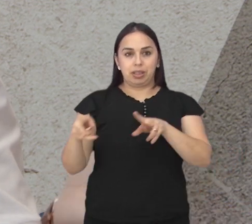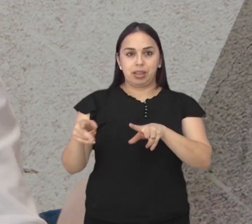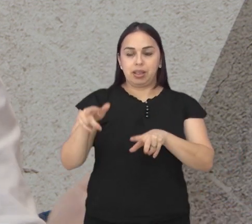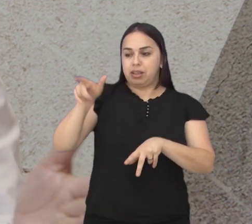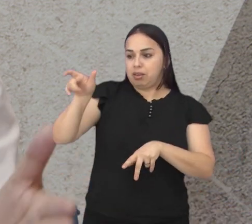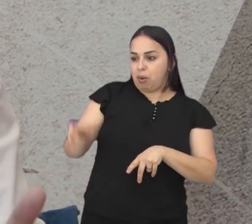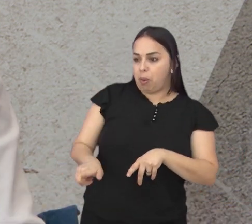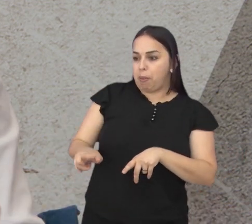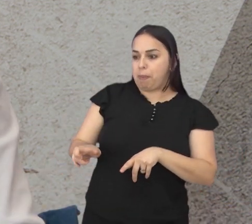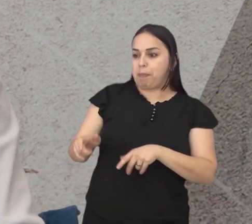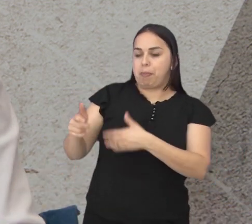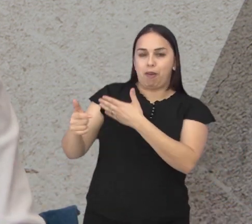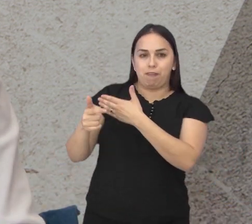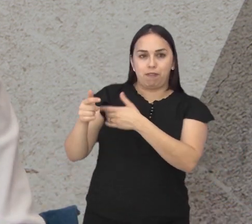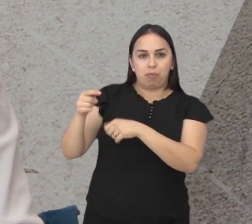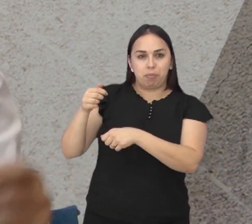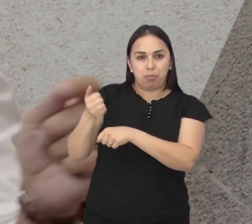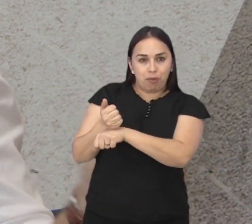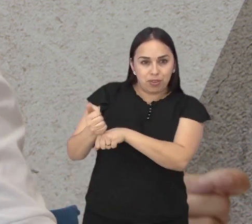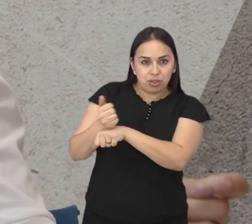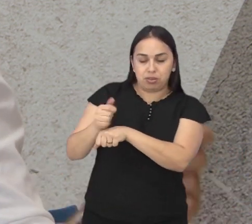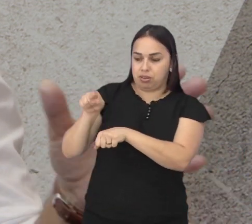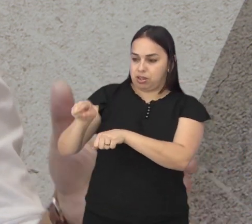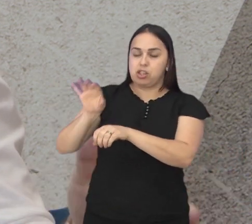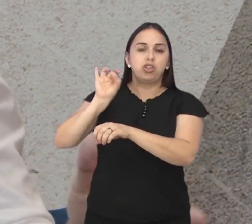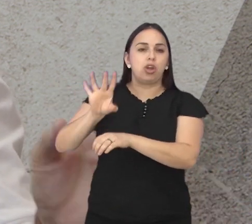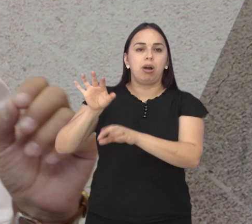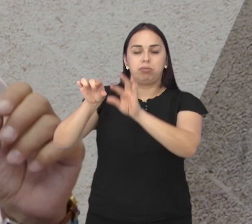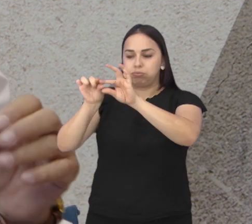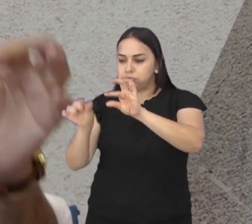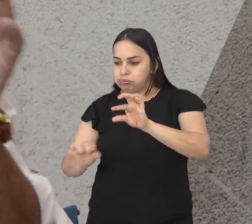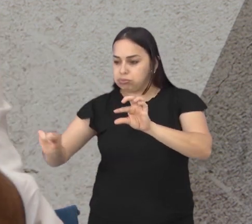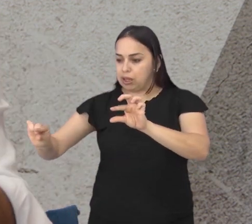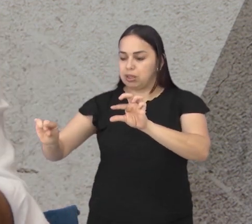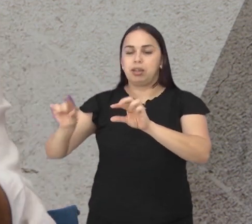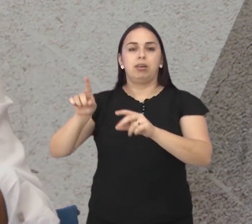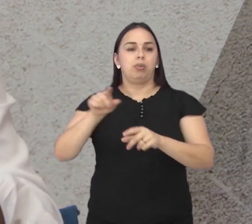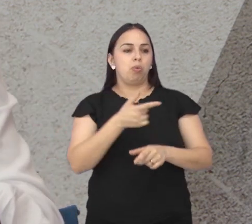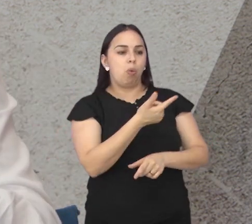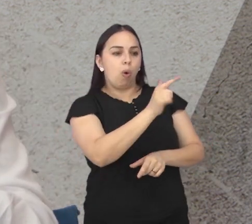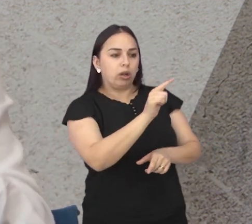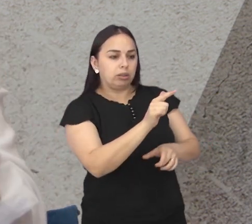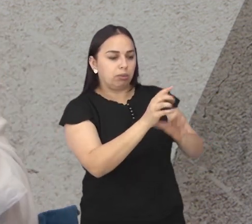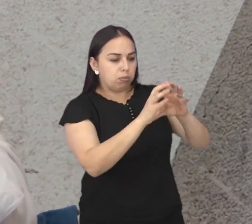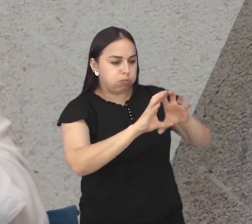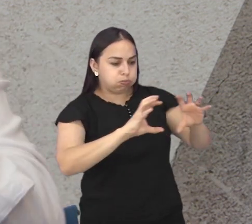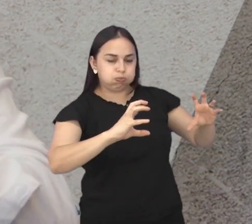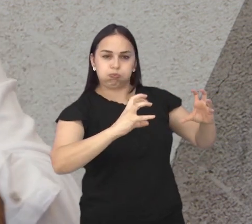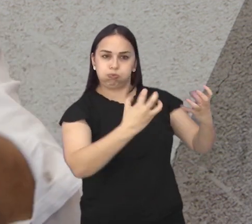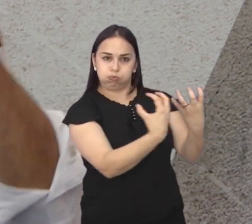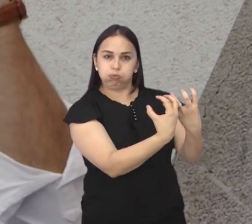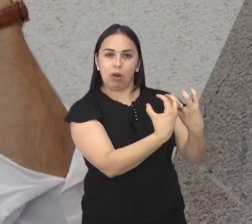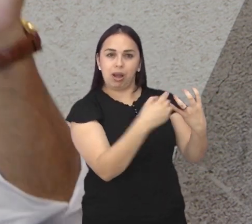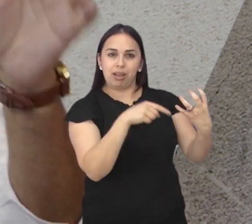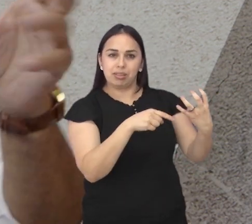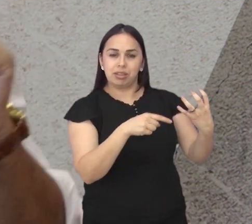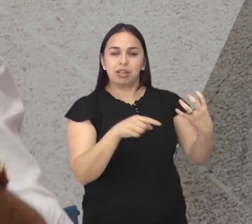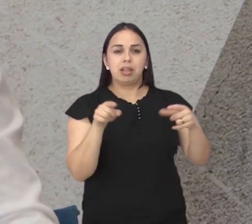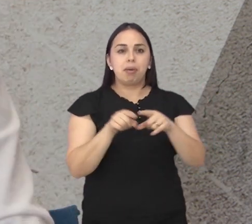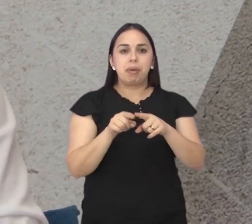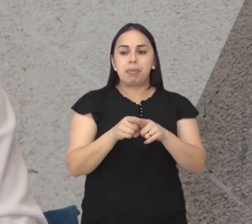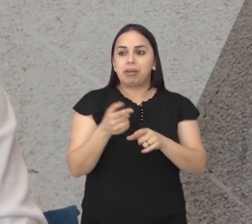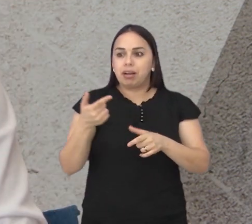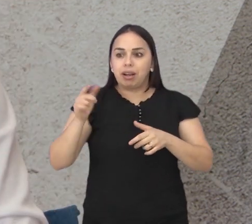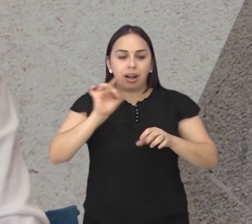e cada profissional meu fazia uma coisa. O que colocava tubo, colocava cilindro, o que